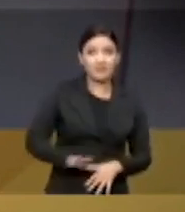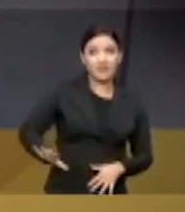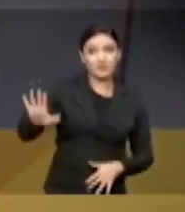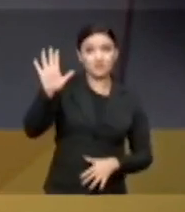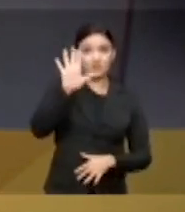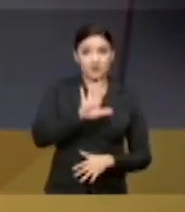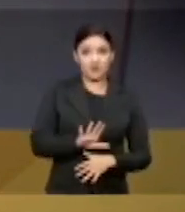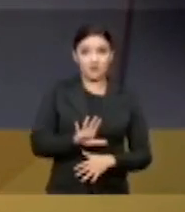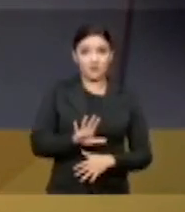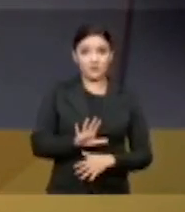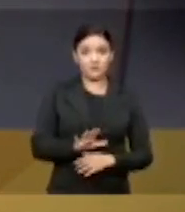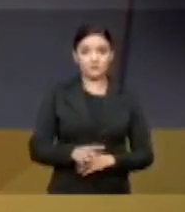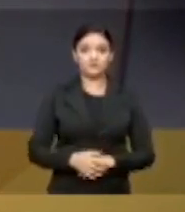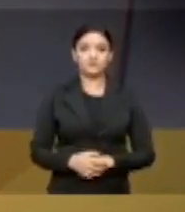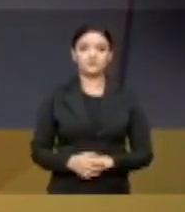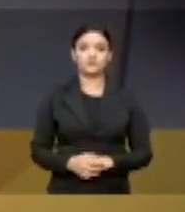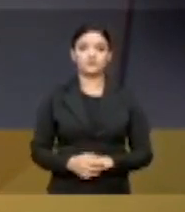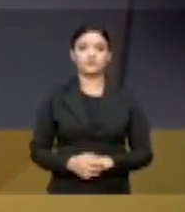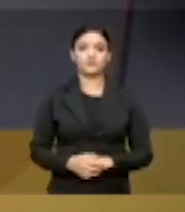nacionais.